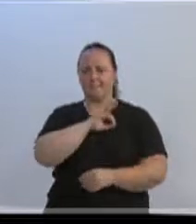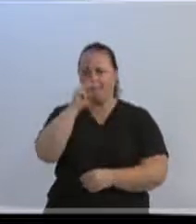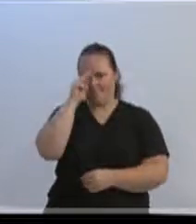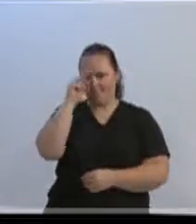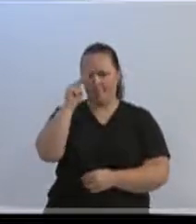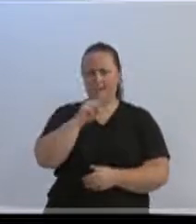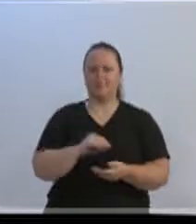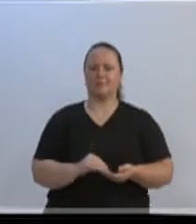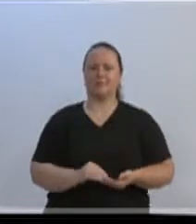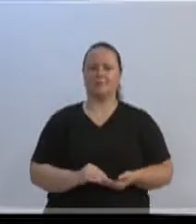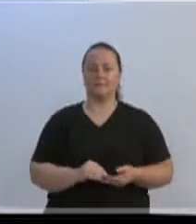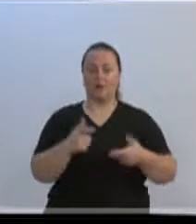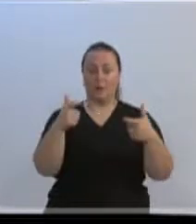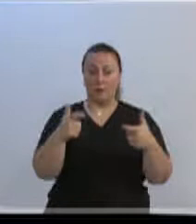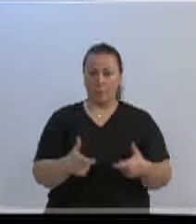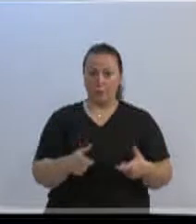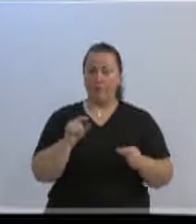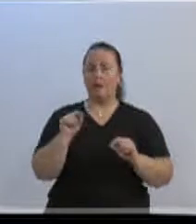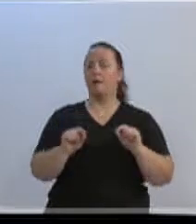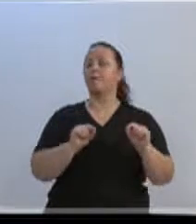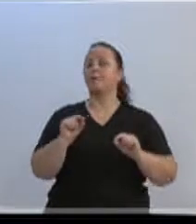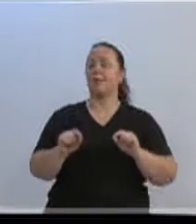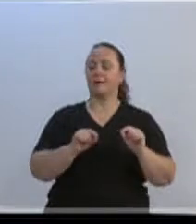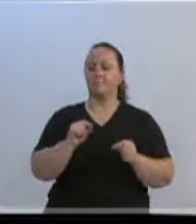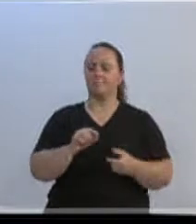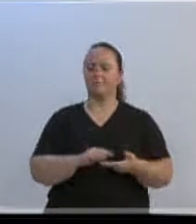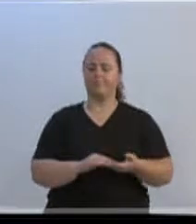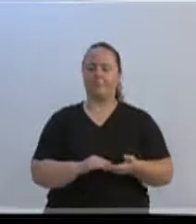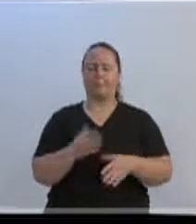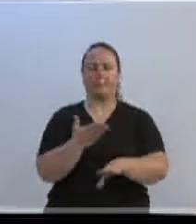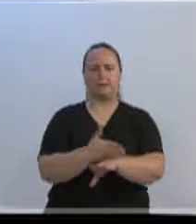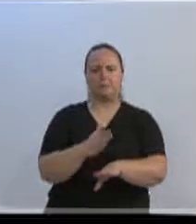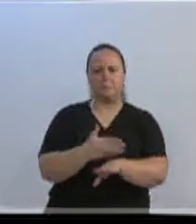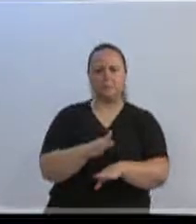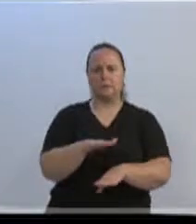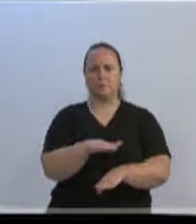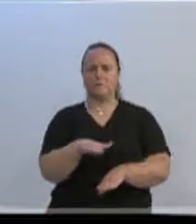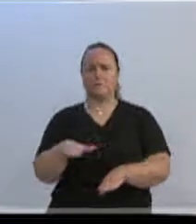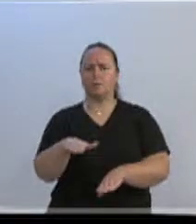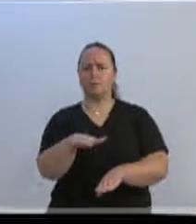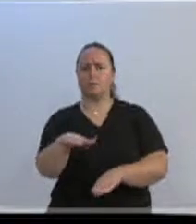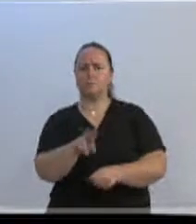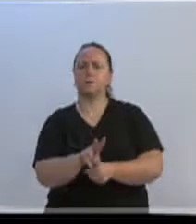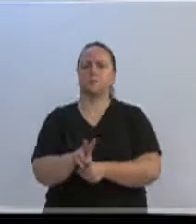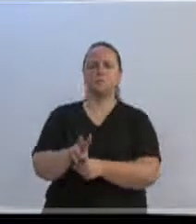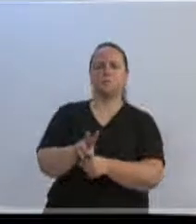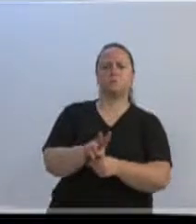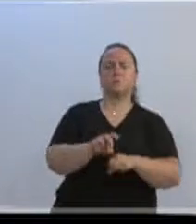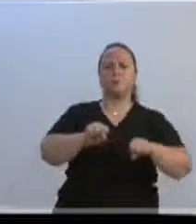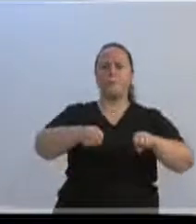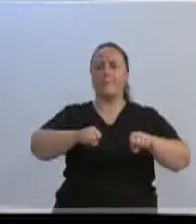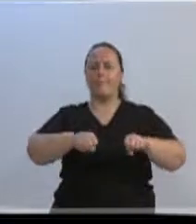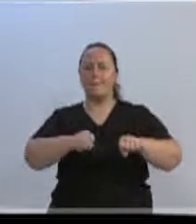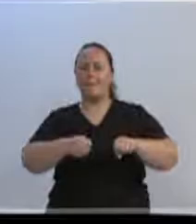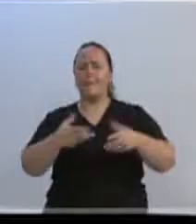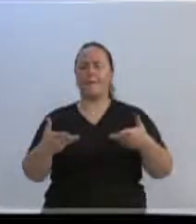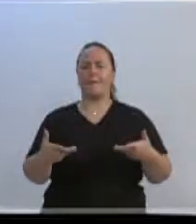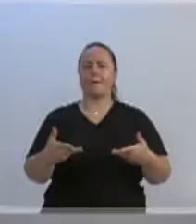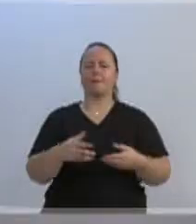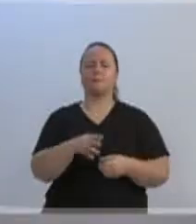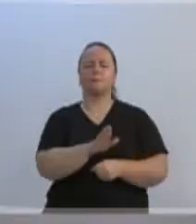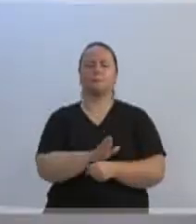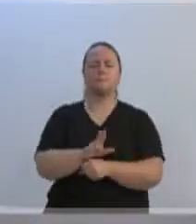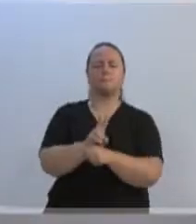local que reunirá a especialidades da rondas ostensivas com apoio de motocicletas pelotão de patrulhamento